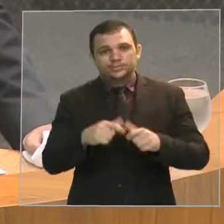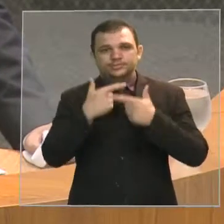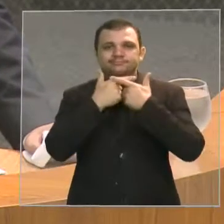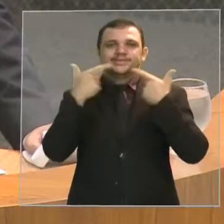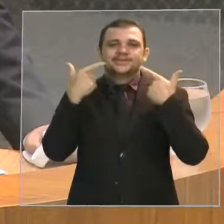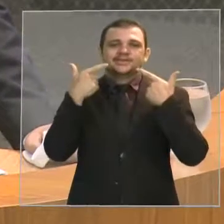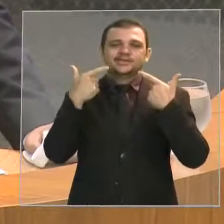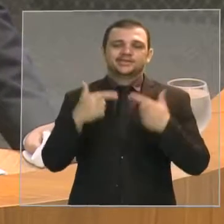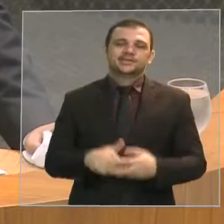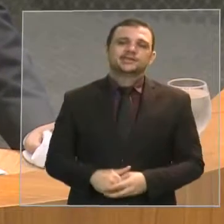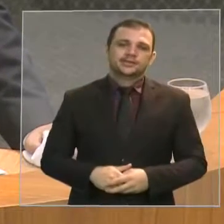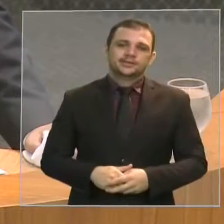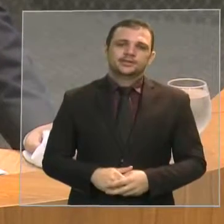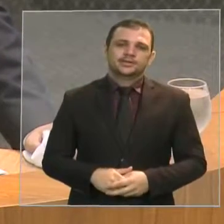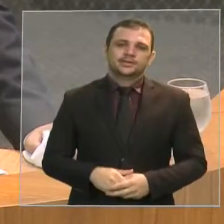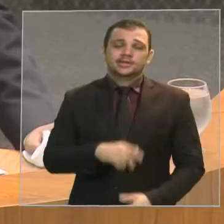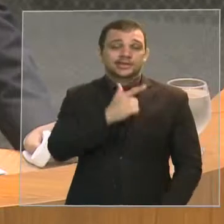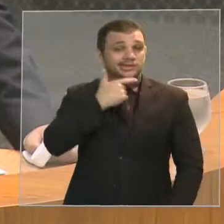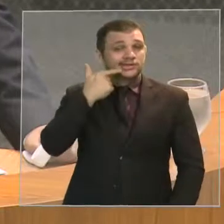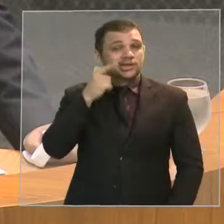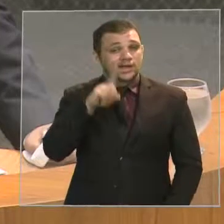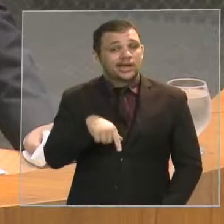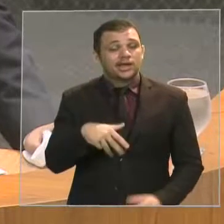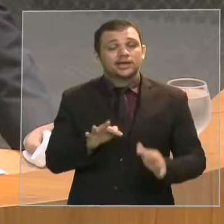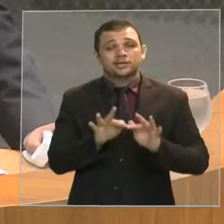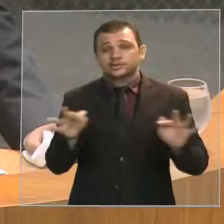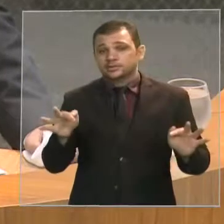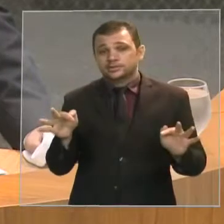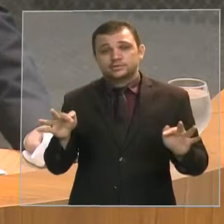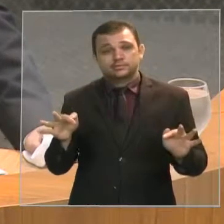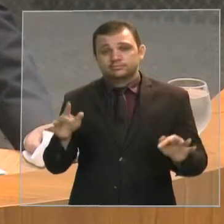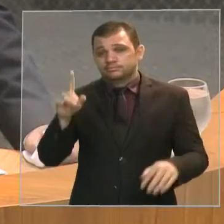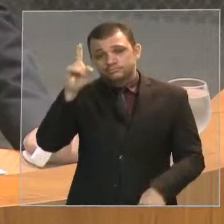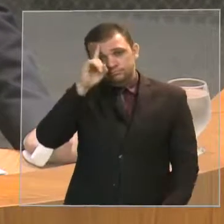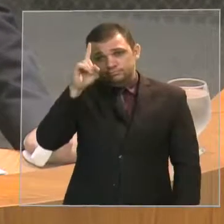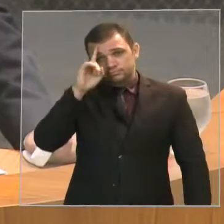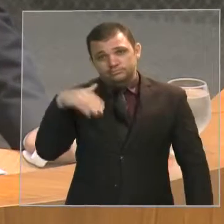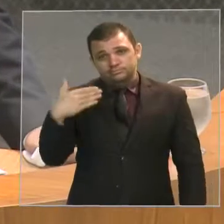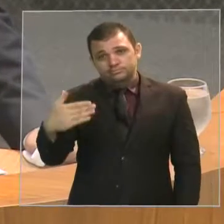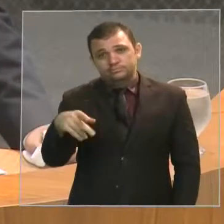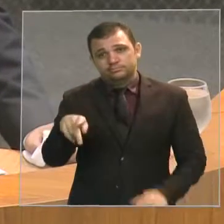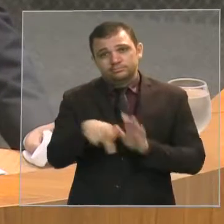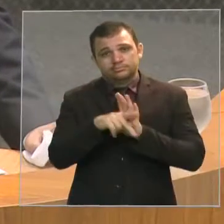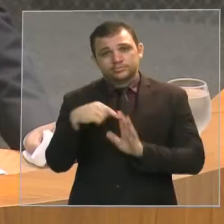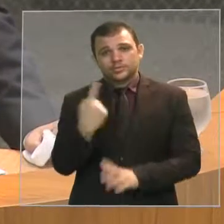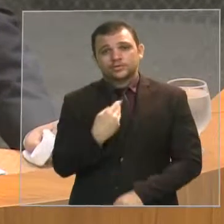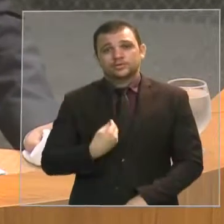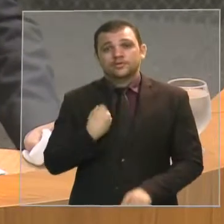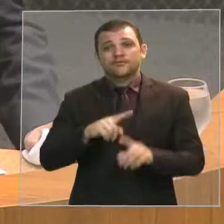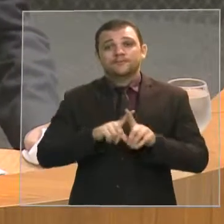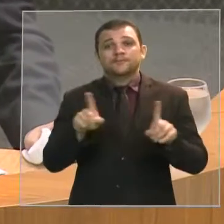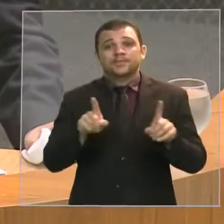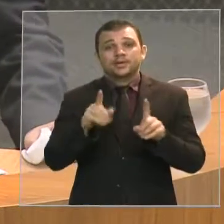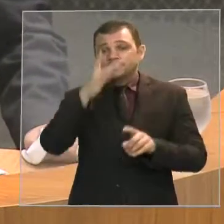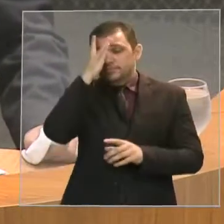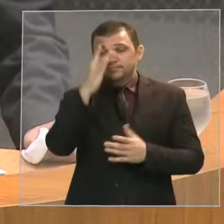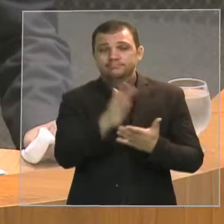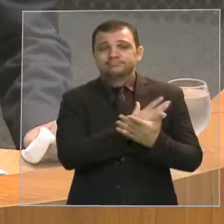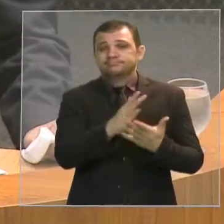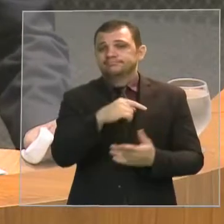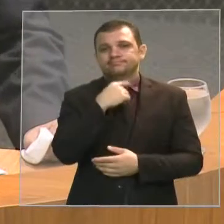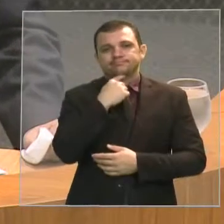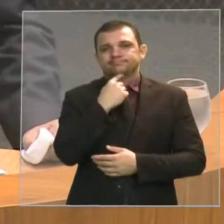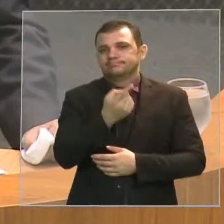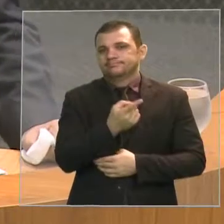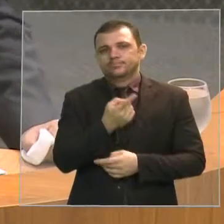um gesto simples que é do nosso cotidiano e que muitas pessoas às vezes não podem porque